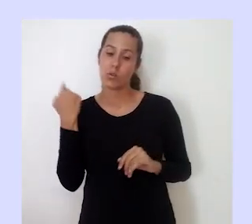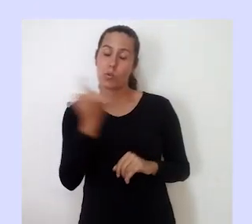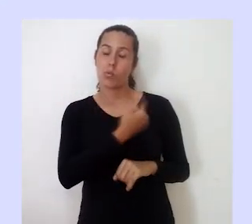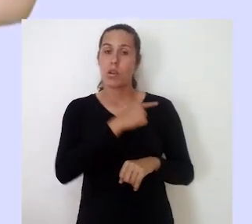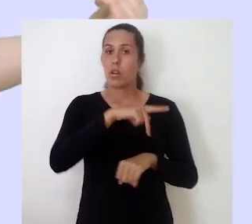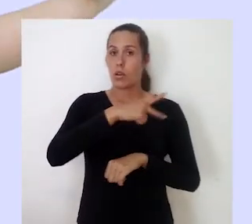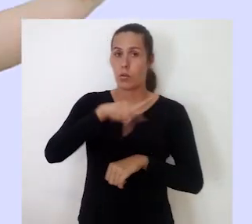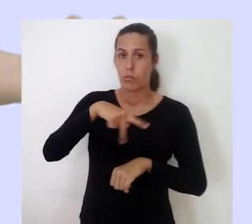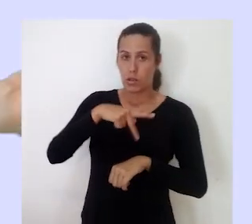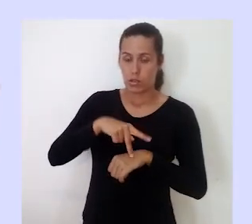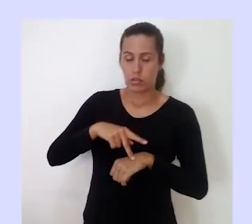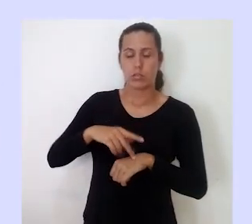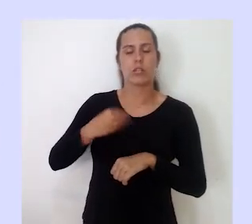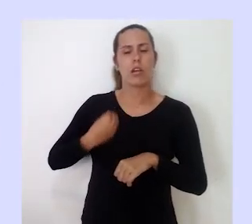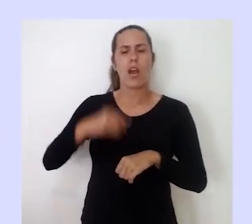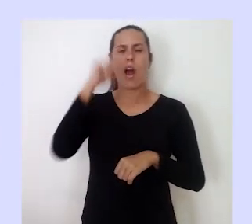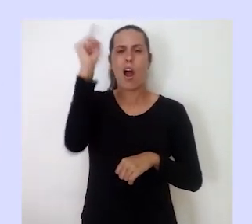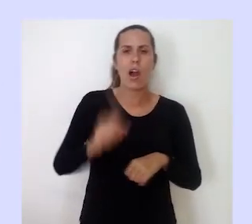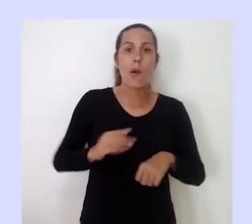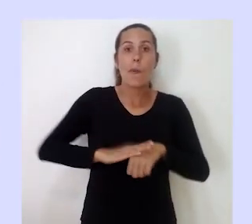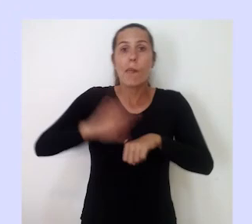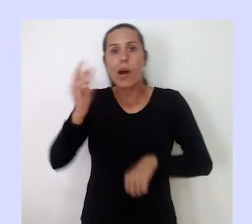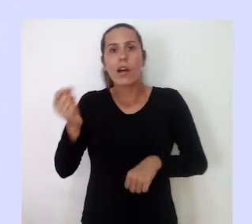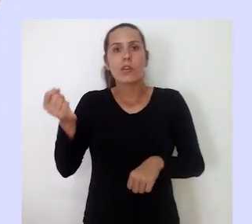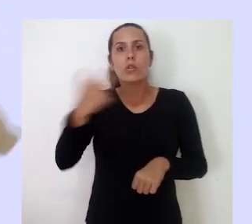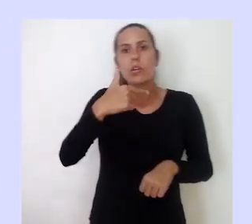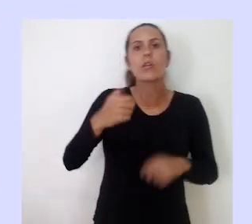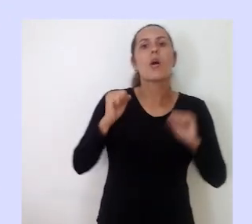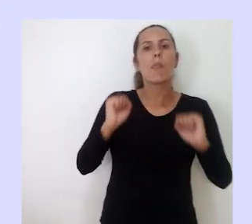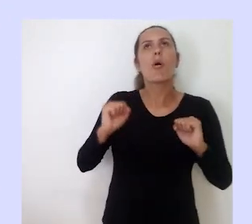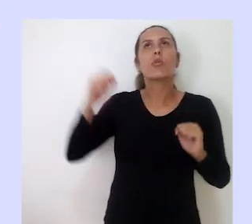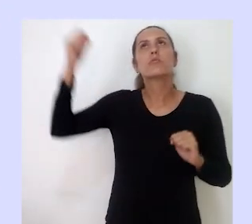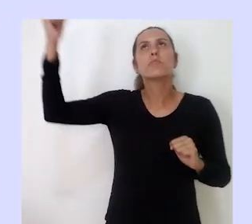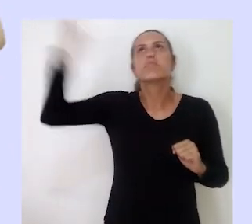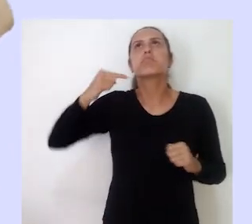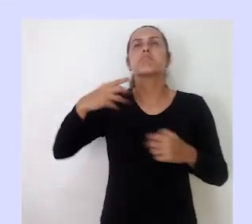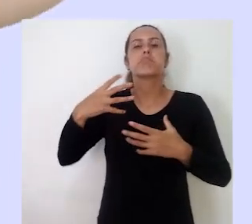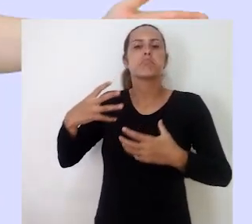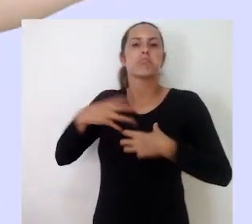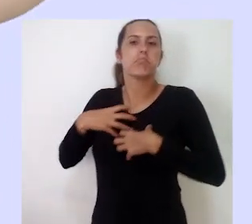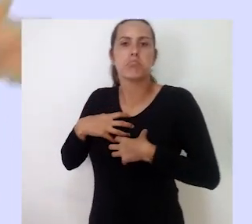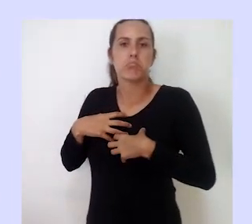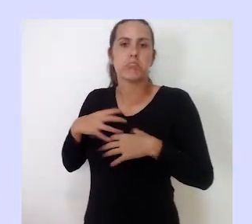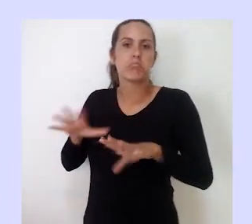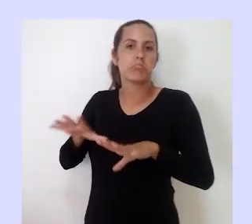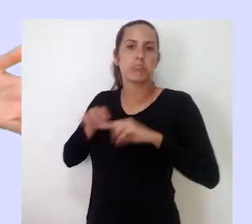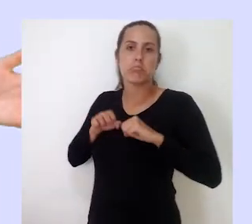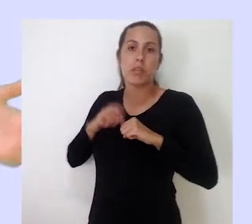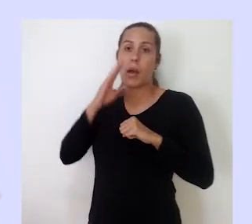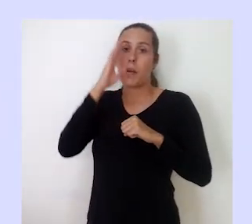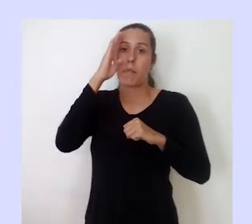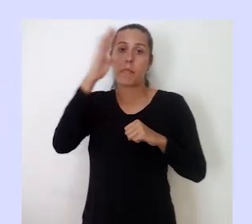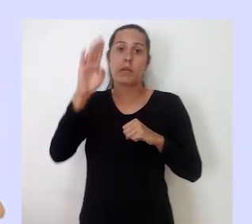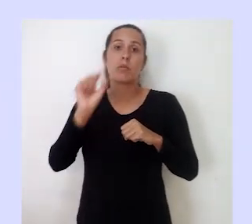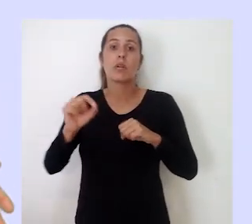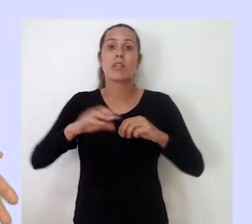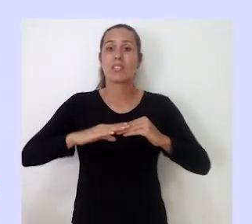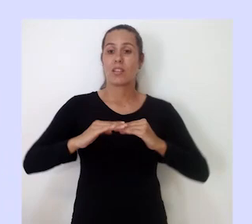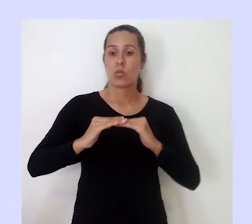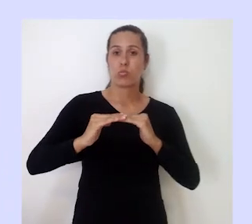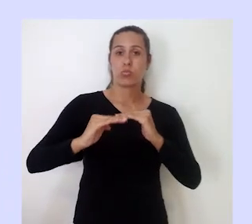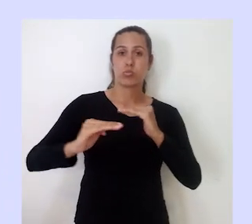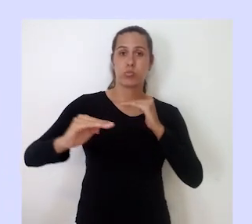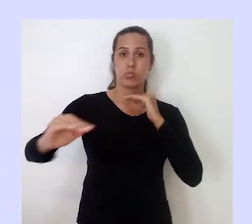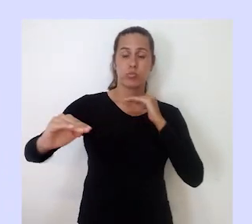maior do que os outros, eu tenho a chance de ser atingido por esse raio, principalmente se eu estiver numa grande planície em campo